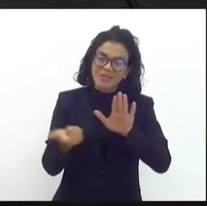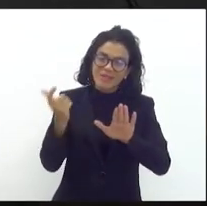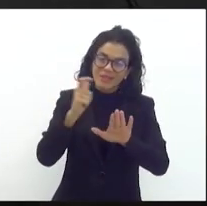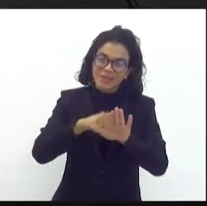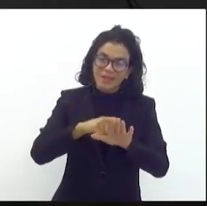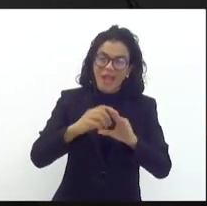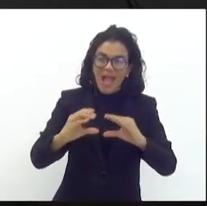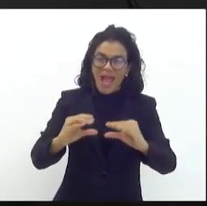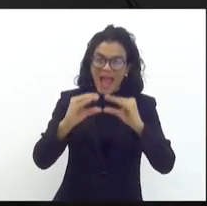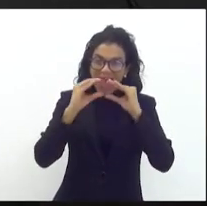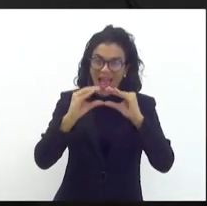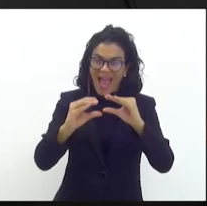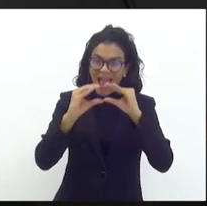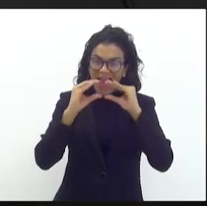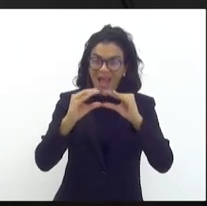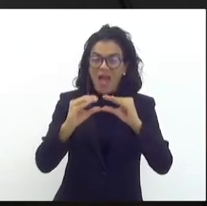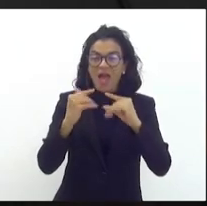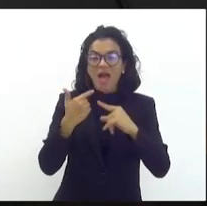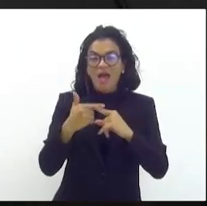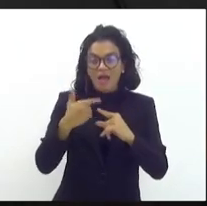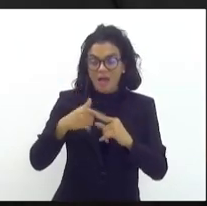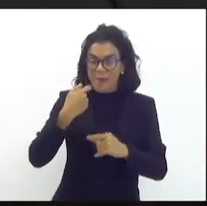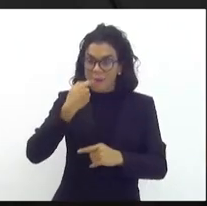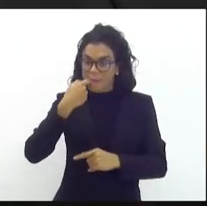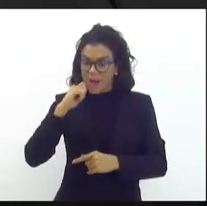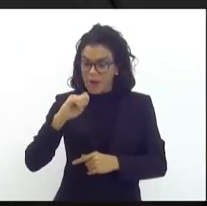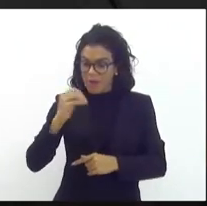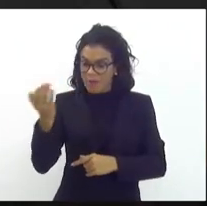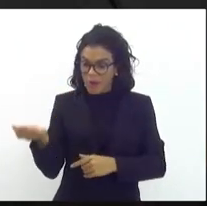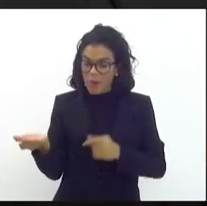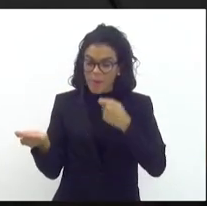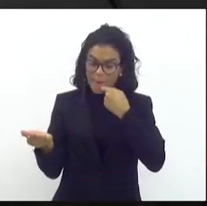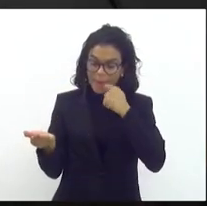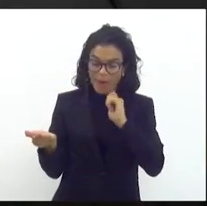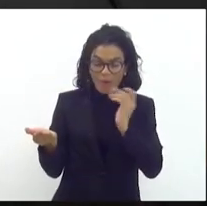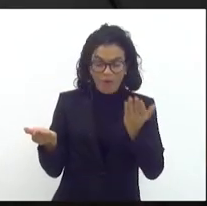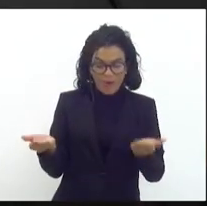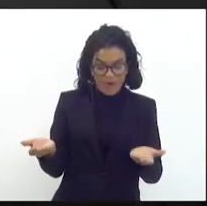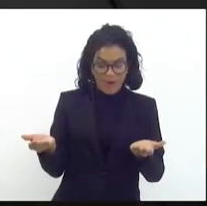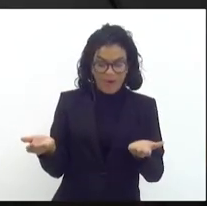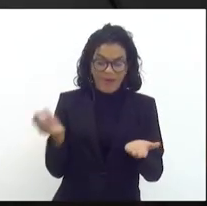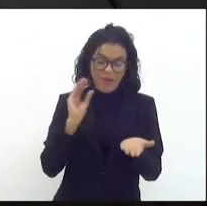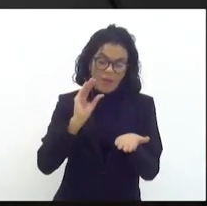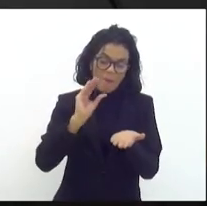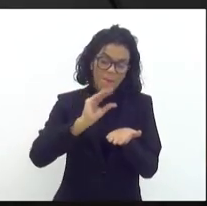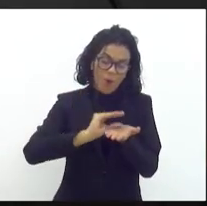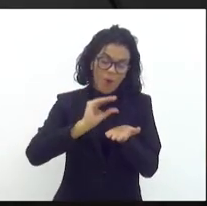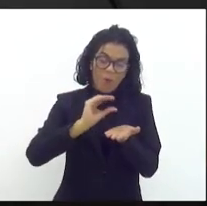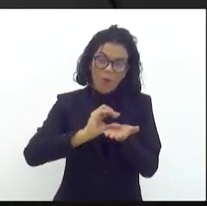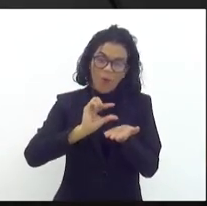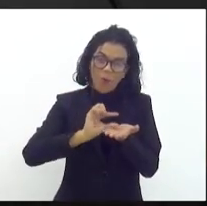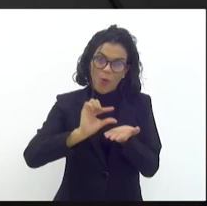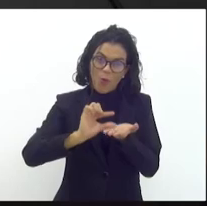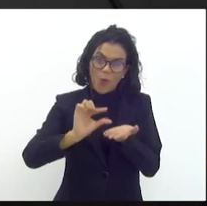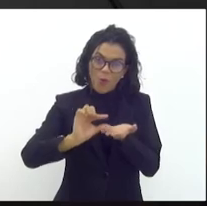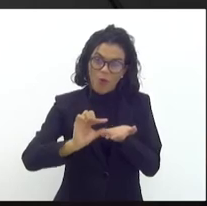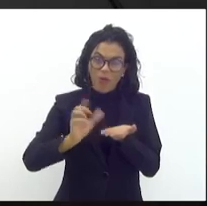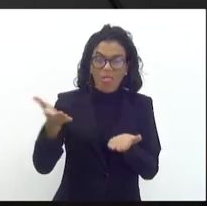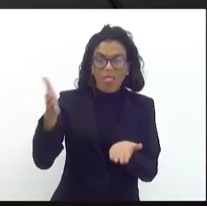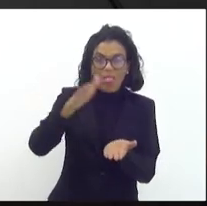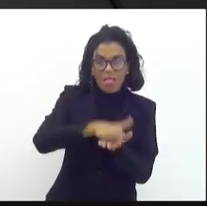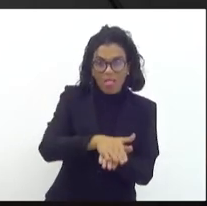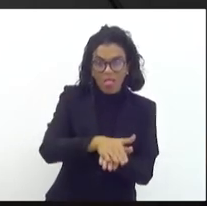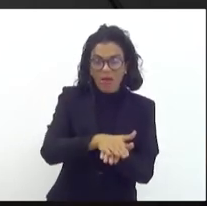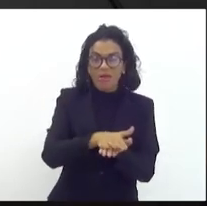pelas atribuições cada vez mais crescente dos Municípios e da União então a gente já vive um problema federativo